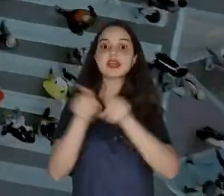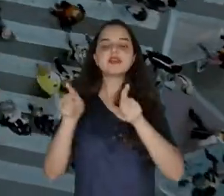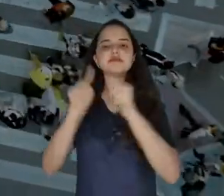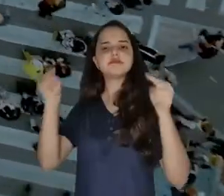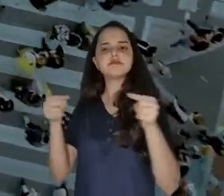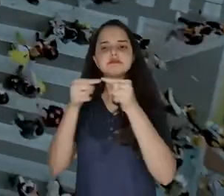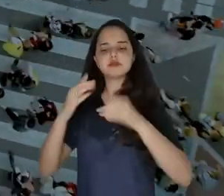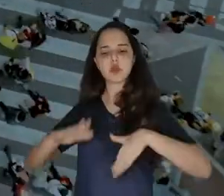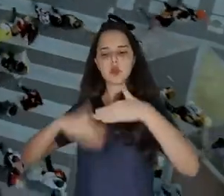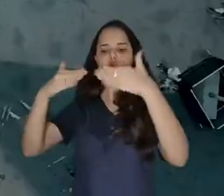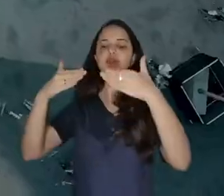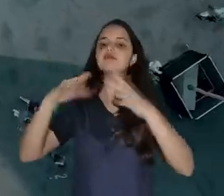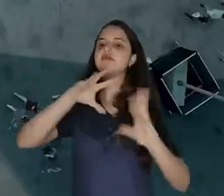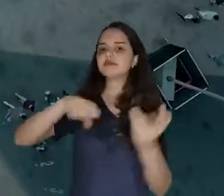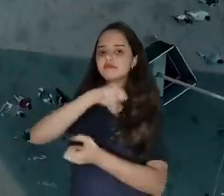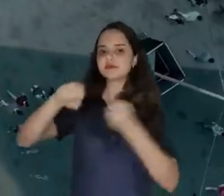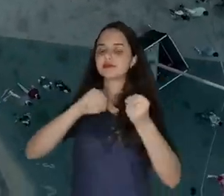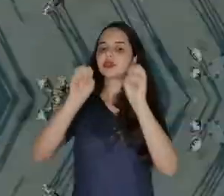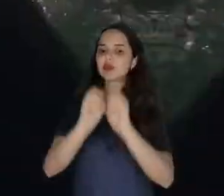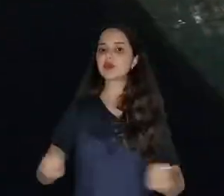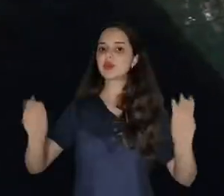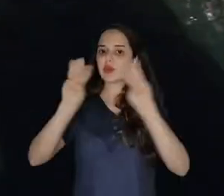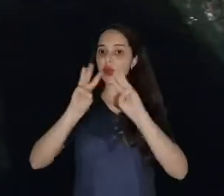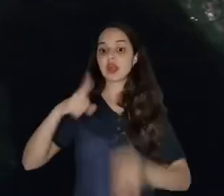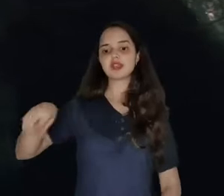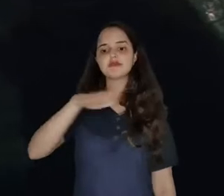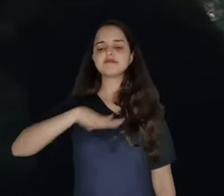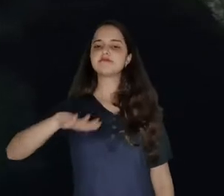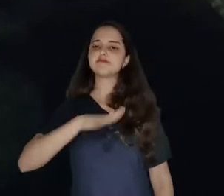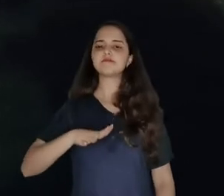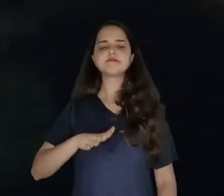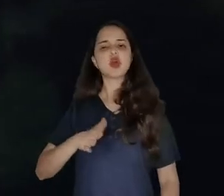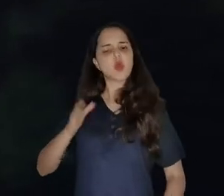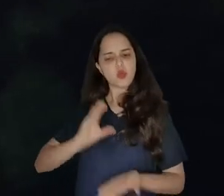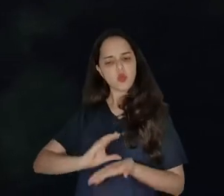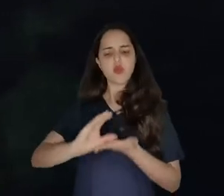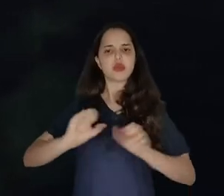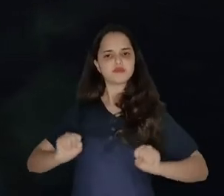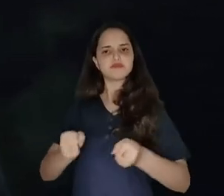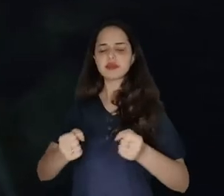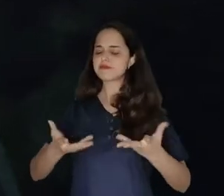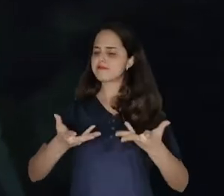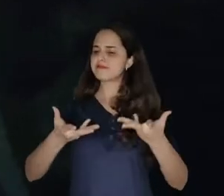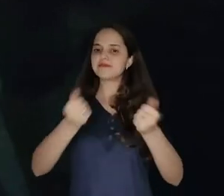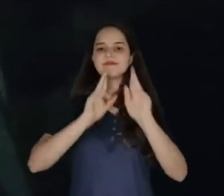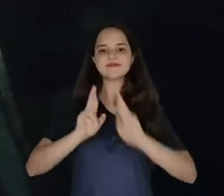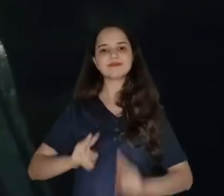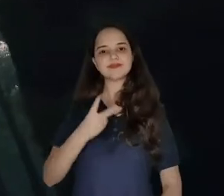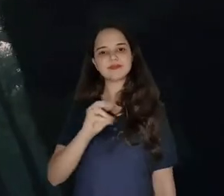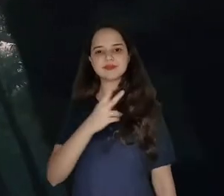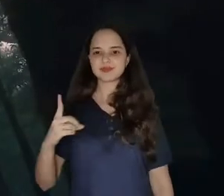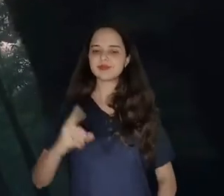alinhada aos objetivos do desenvolvimento sustentável da ONU, nossa área de investimentos de impacto alcançou excelentes resultados